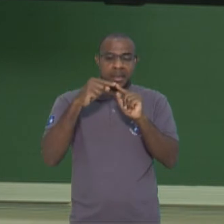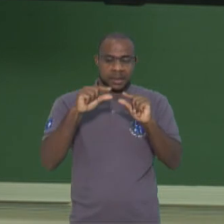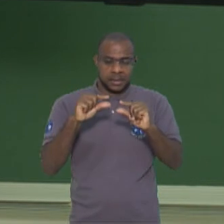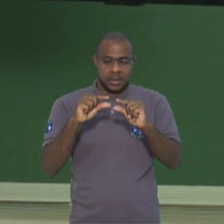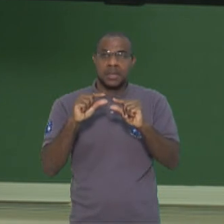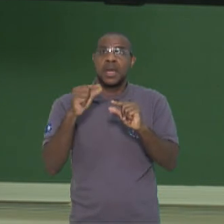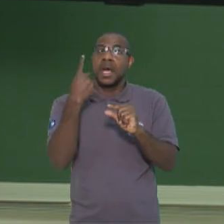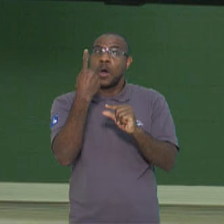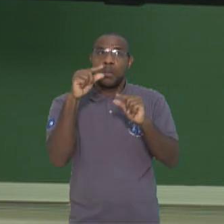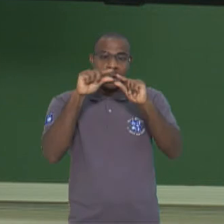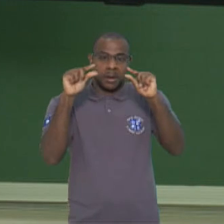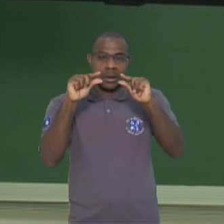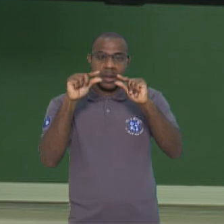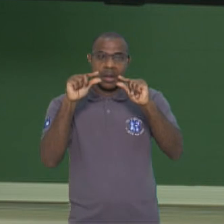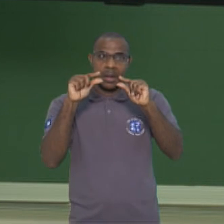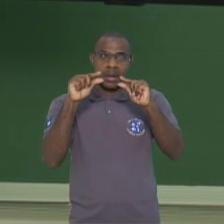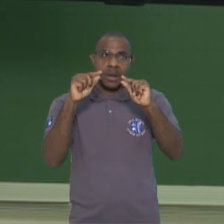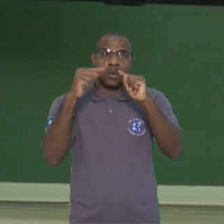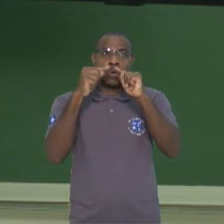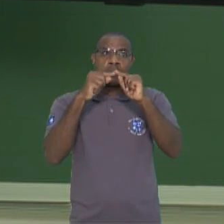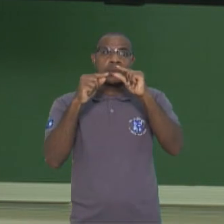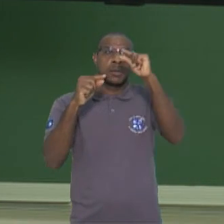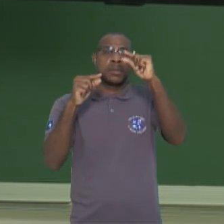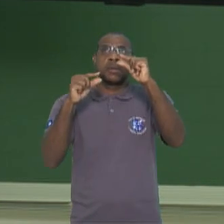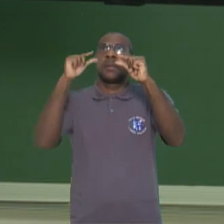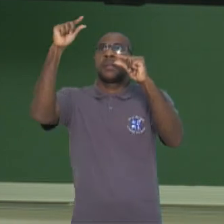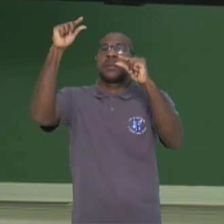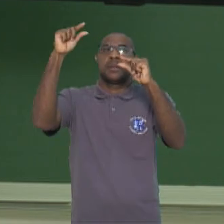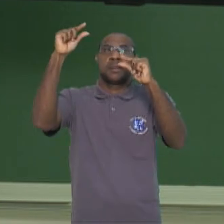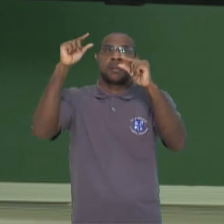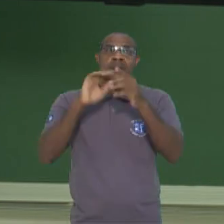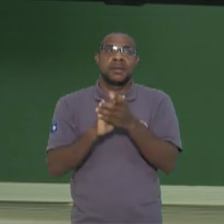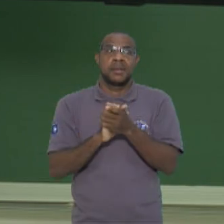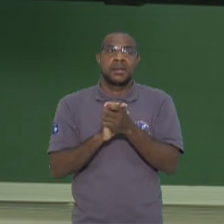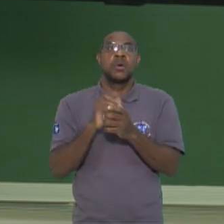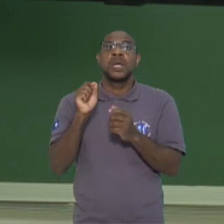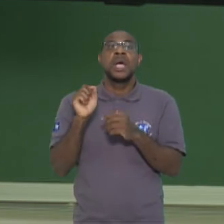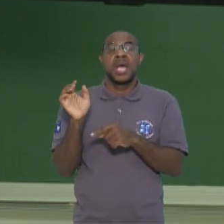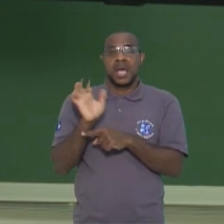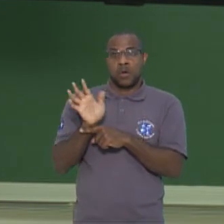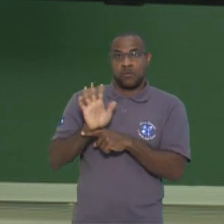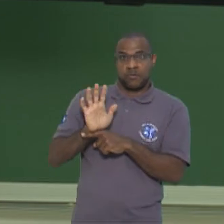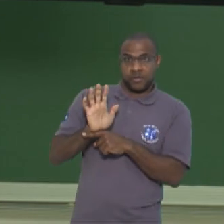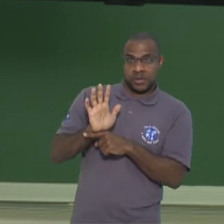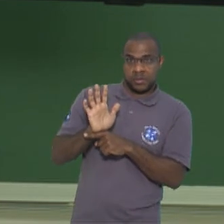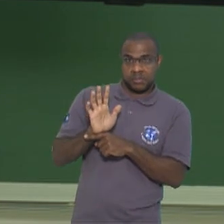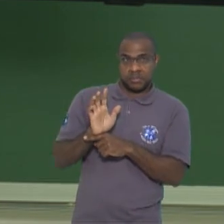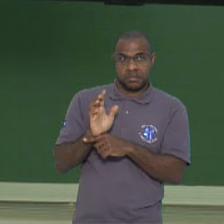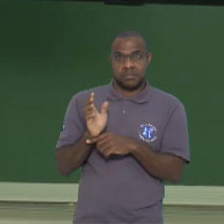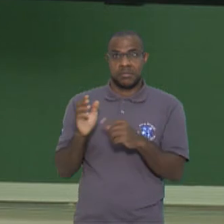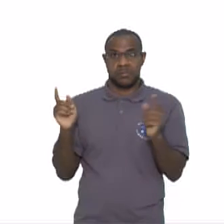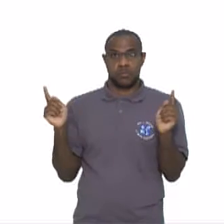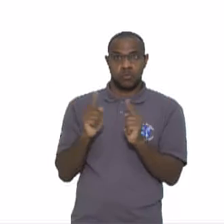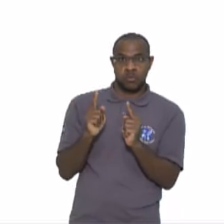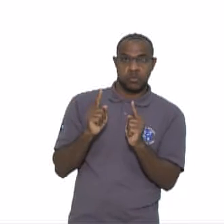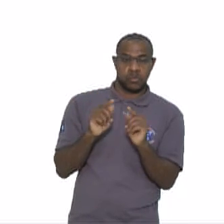espaços. Qual seria? A, de uma cena? B, de um roteiro? Então, reflita, a gente já